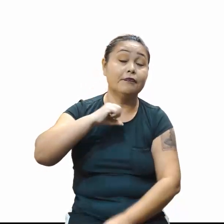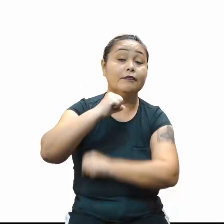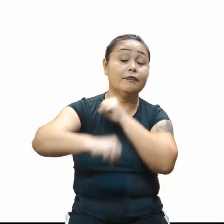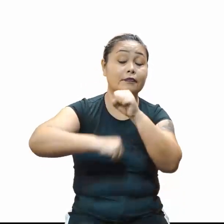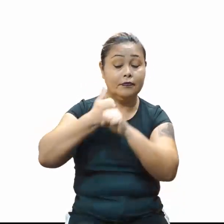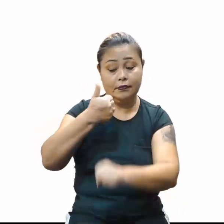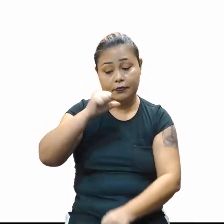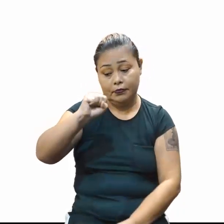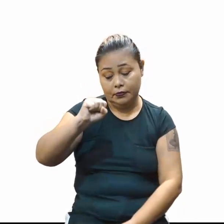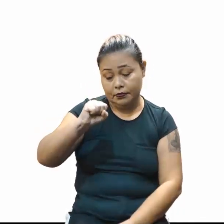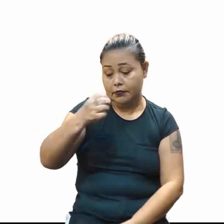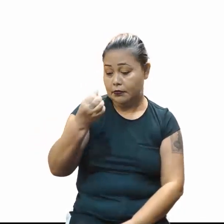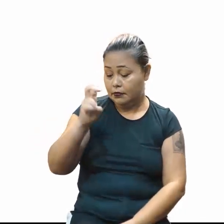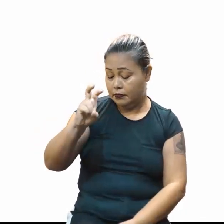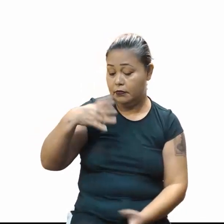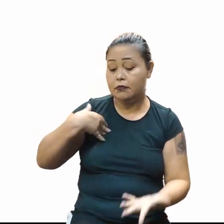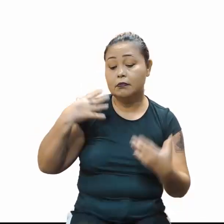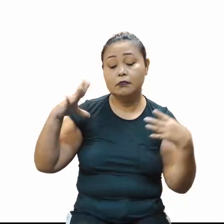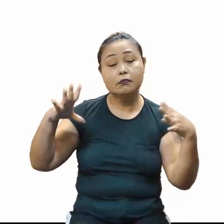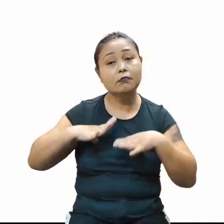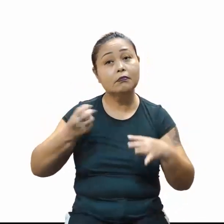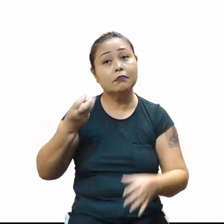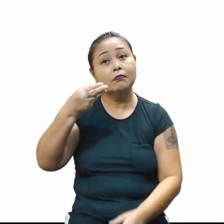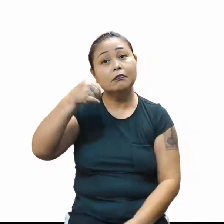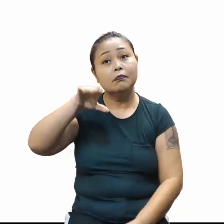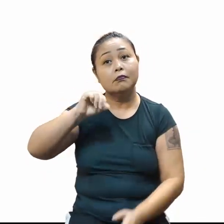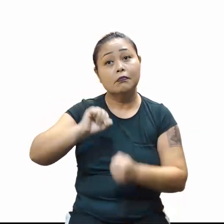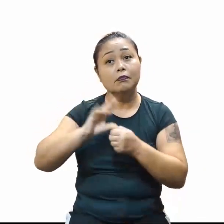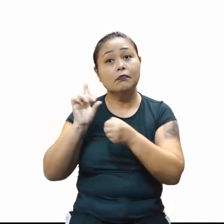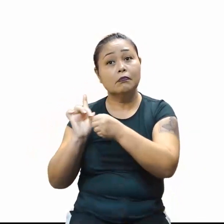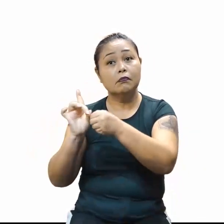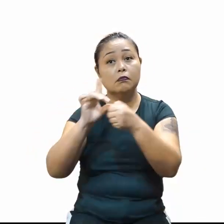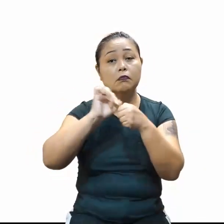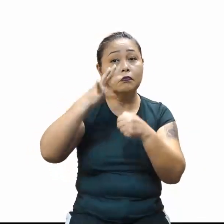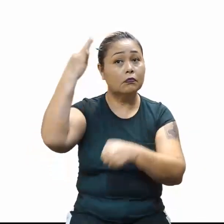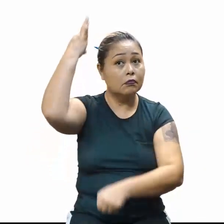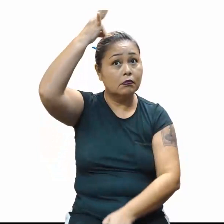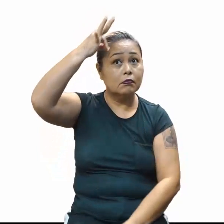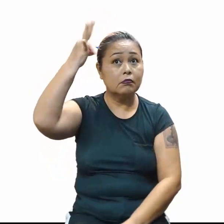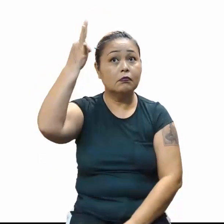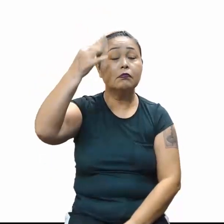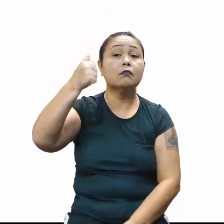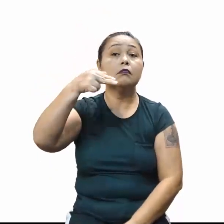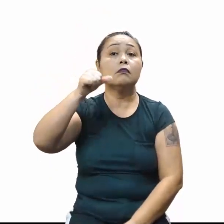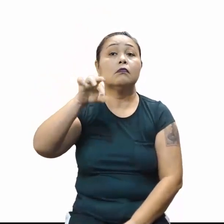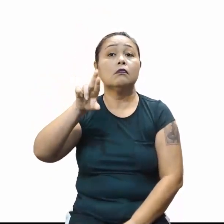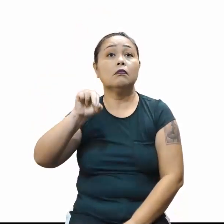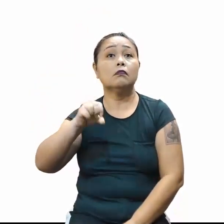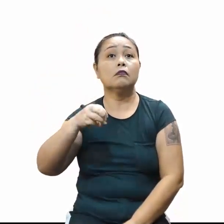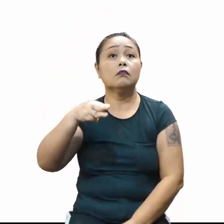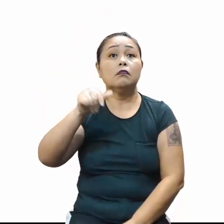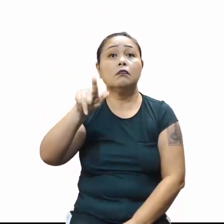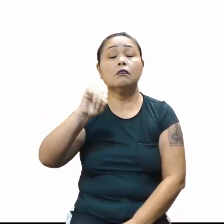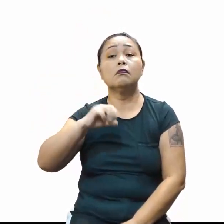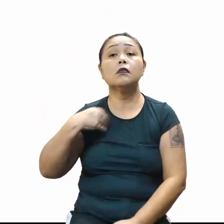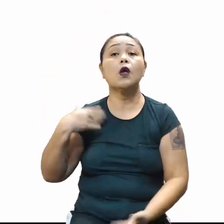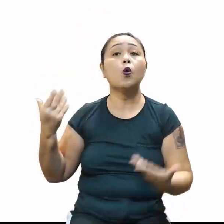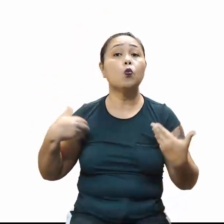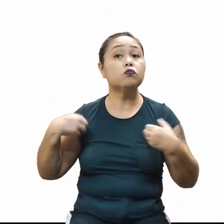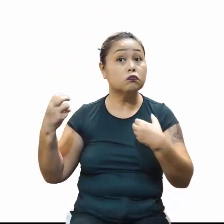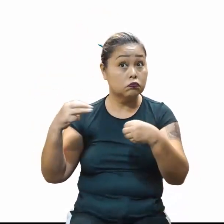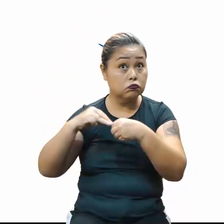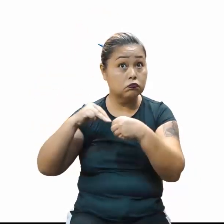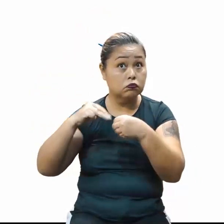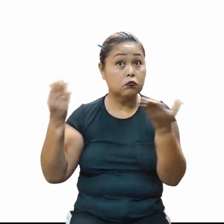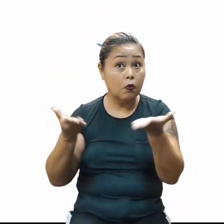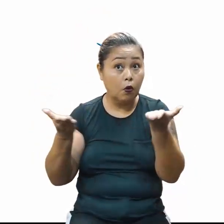de 1865, na cidade de Mimoso, distrito de Santo Antônio de Leverger, no município de Barão de Melgaço